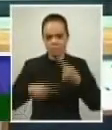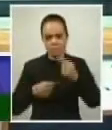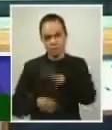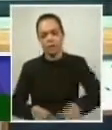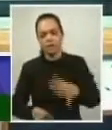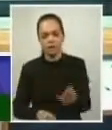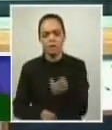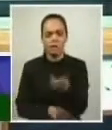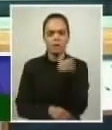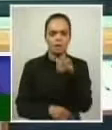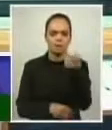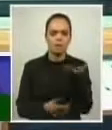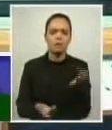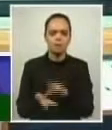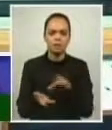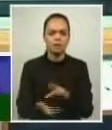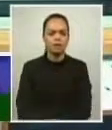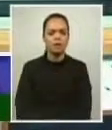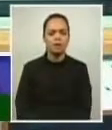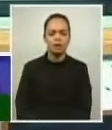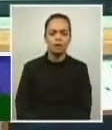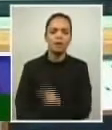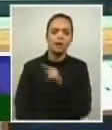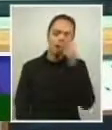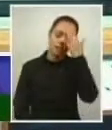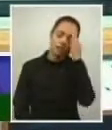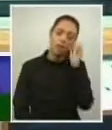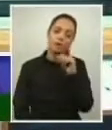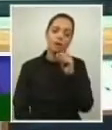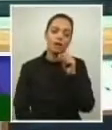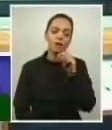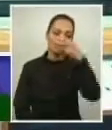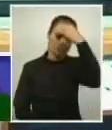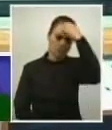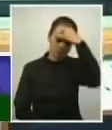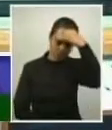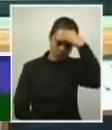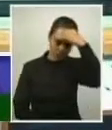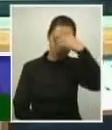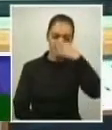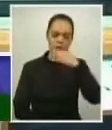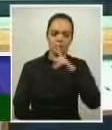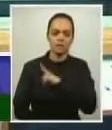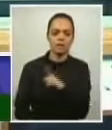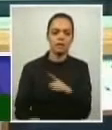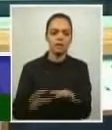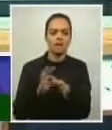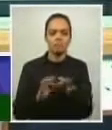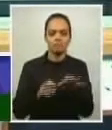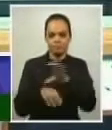muito importante ela enquadrou o amor ar Kia nos limites de uma